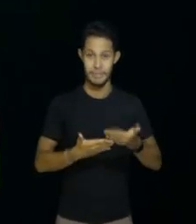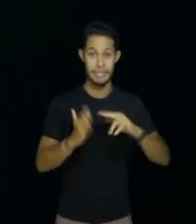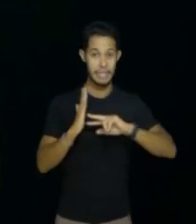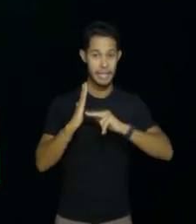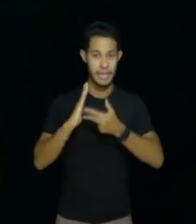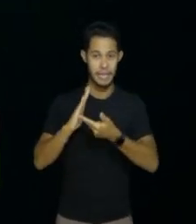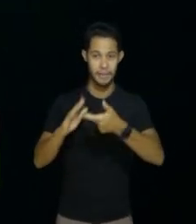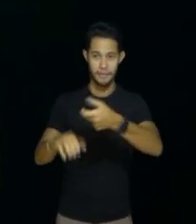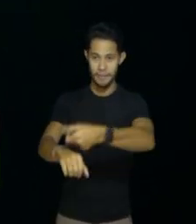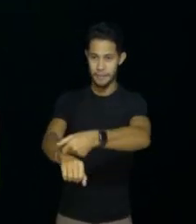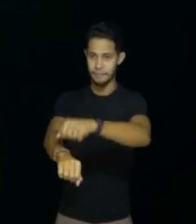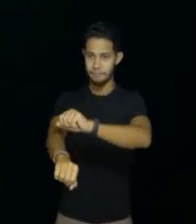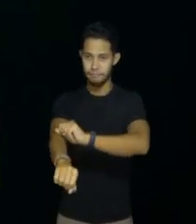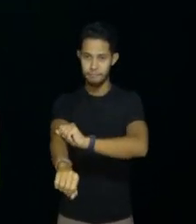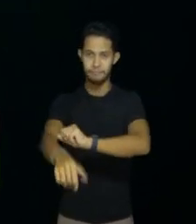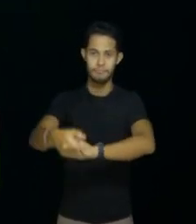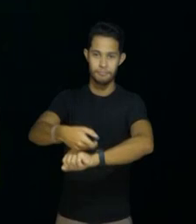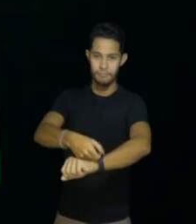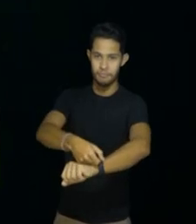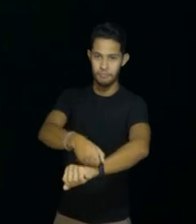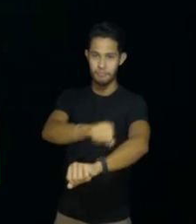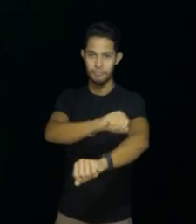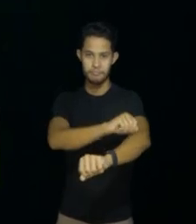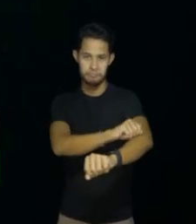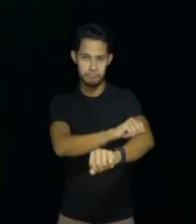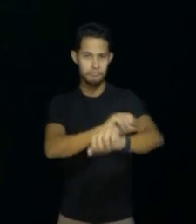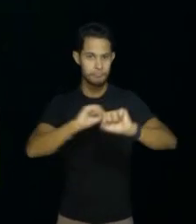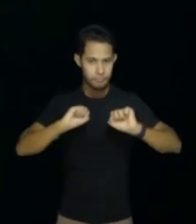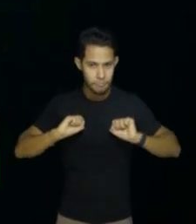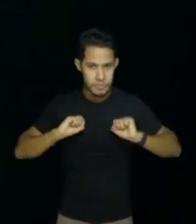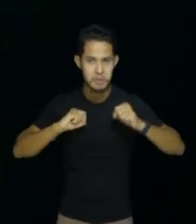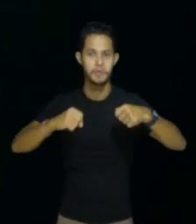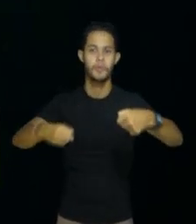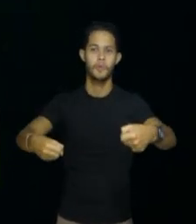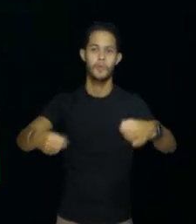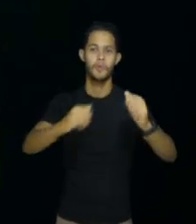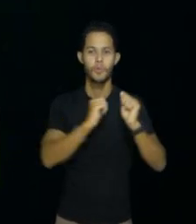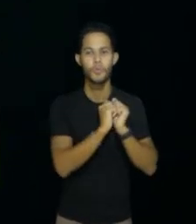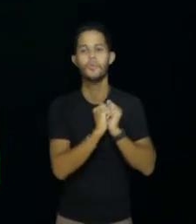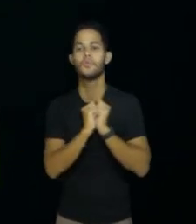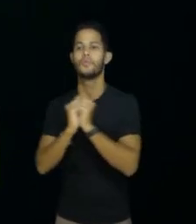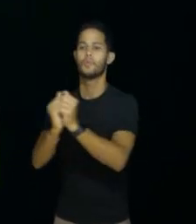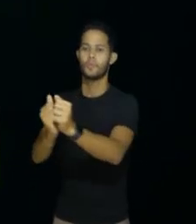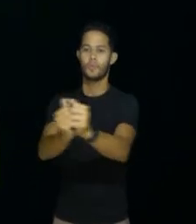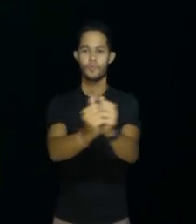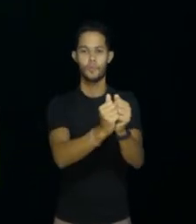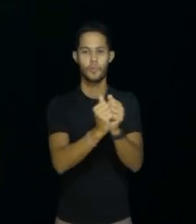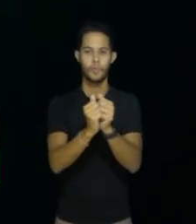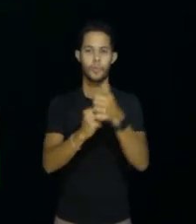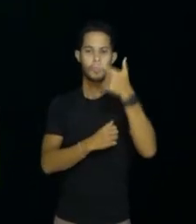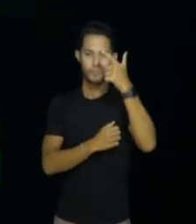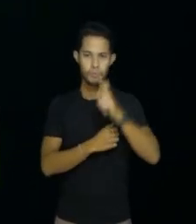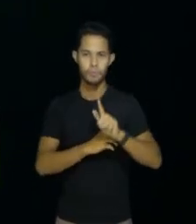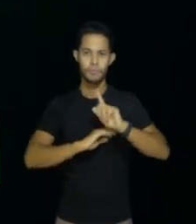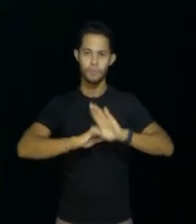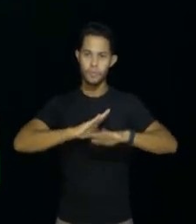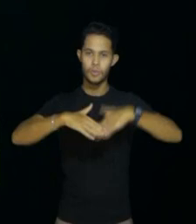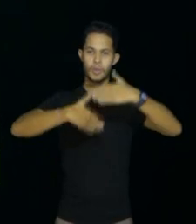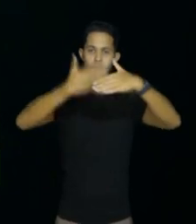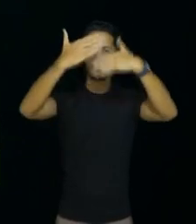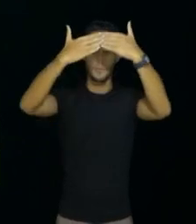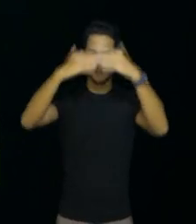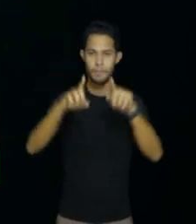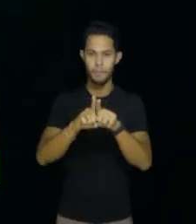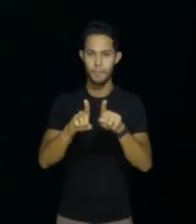e, fruto das mangas arregaçadas e de mãos dadas, gerar o desenvolvimento e as